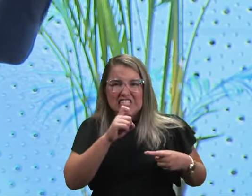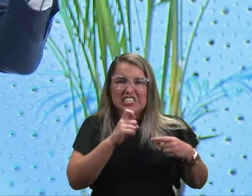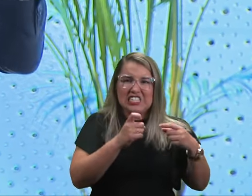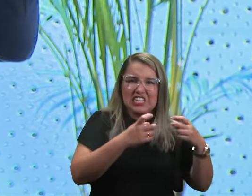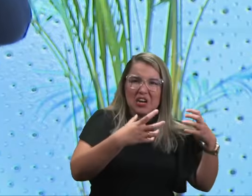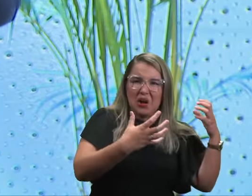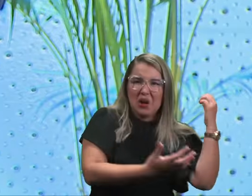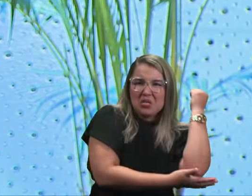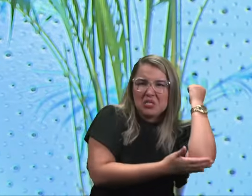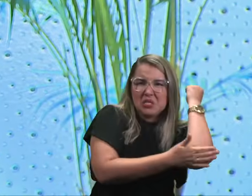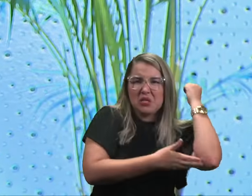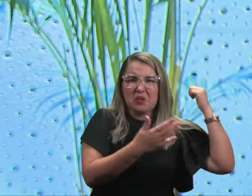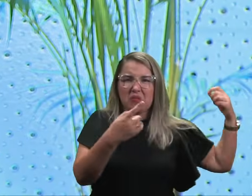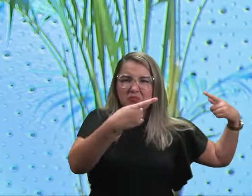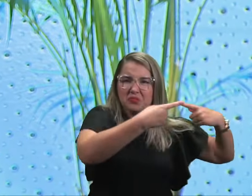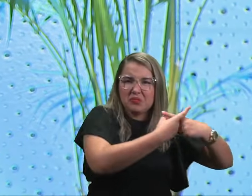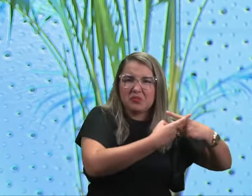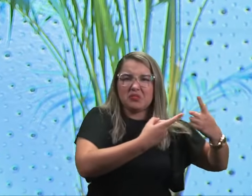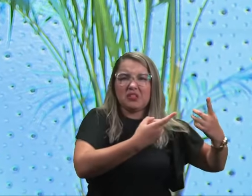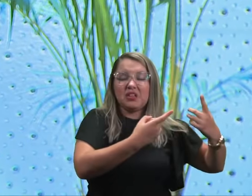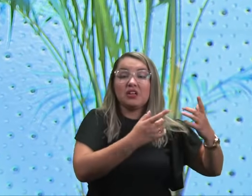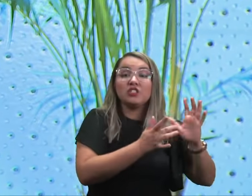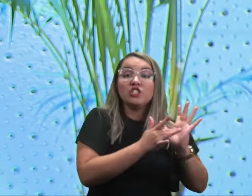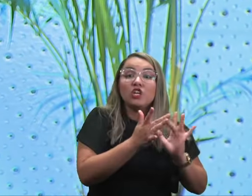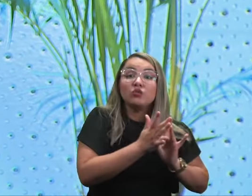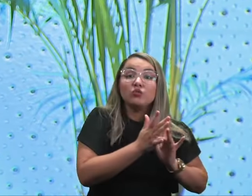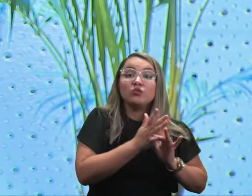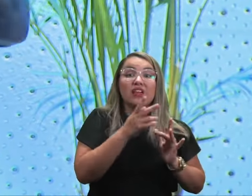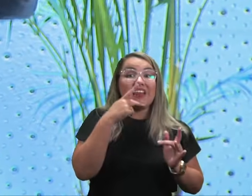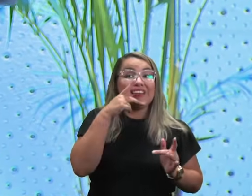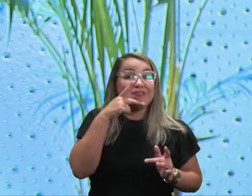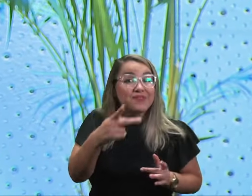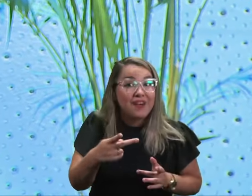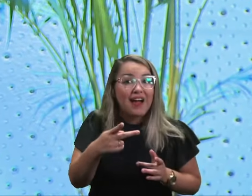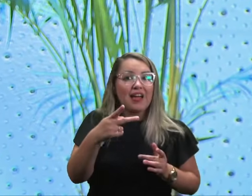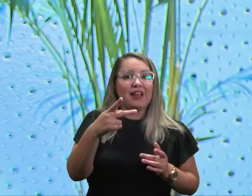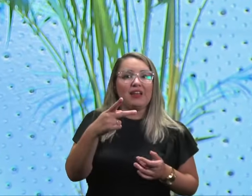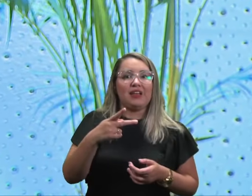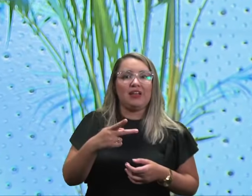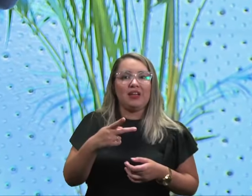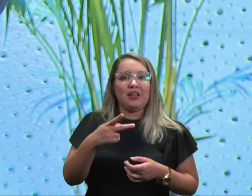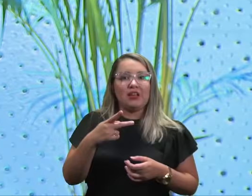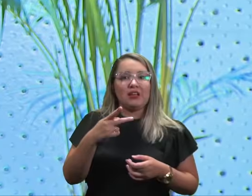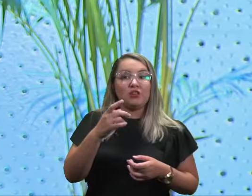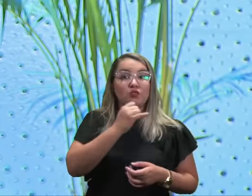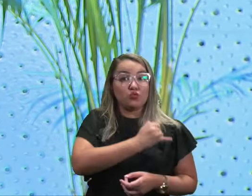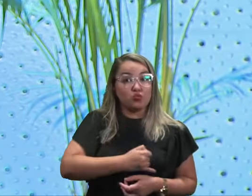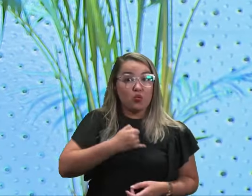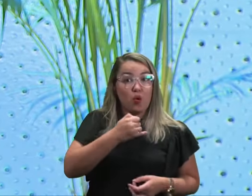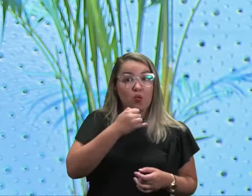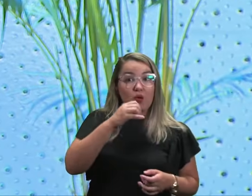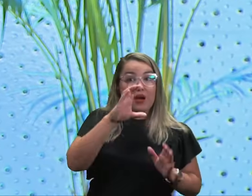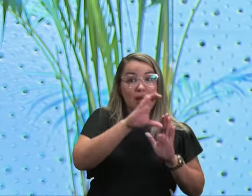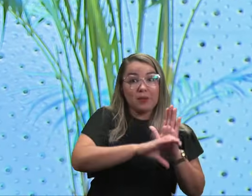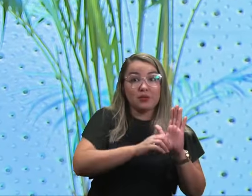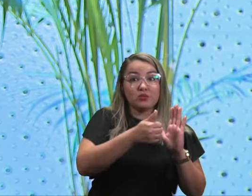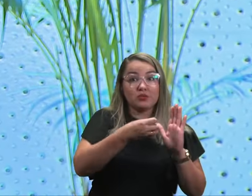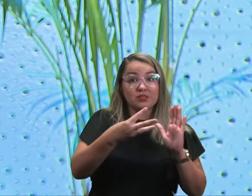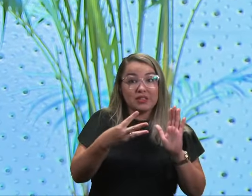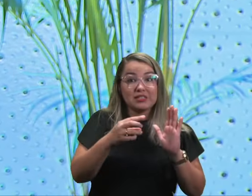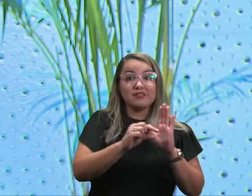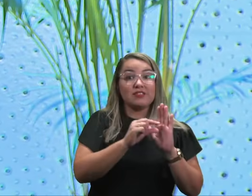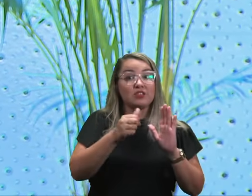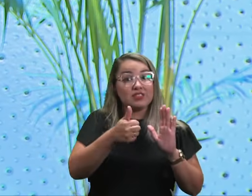discórdias, divisões, facções, invejas. Jesus, ele repete nessa sessão de João 13 a 17 outras